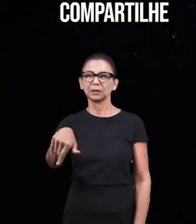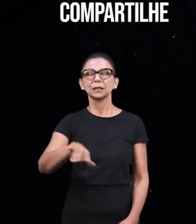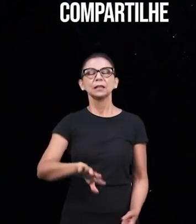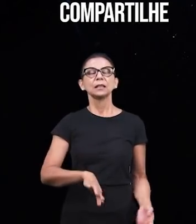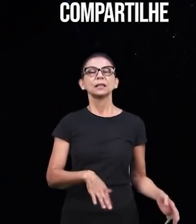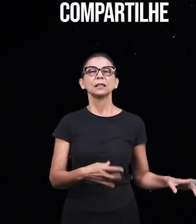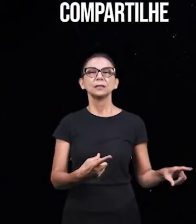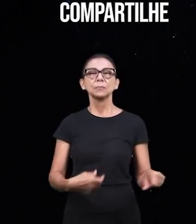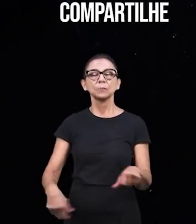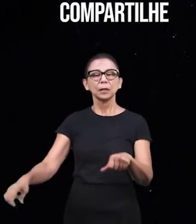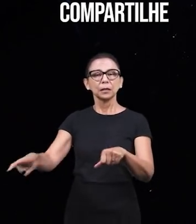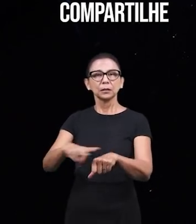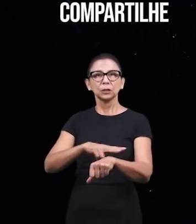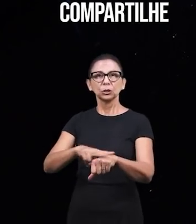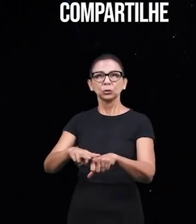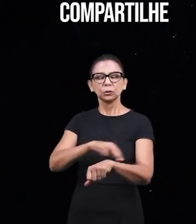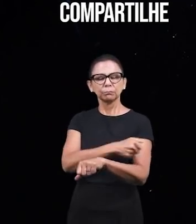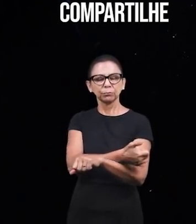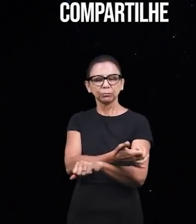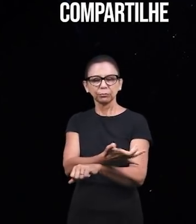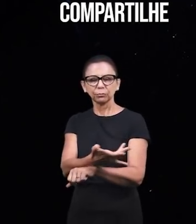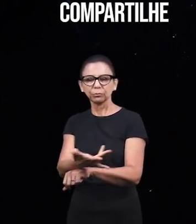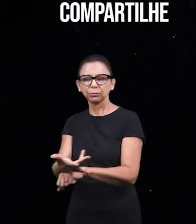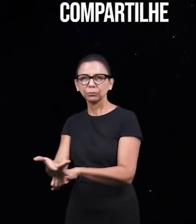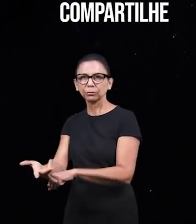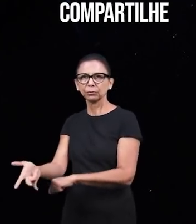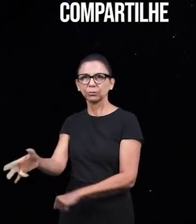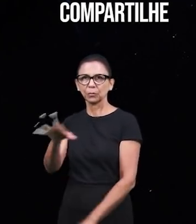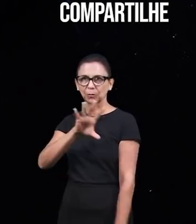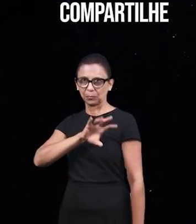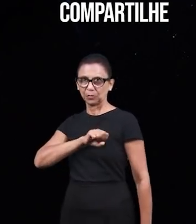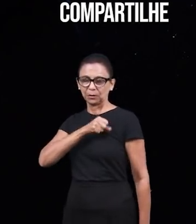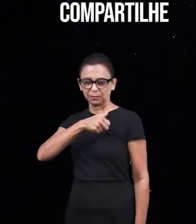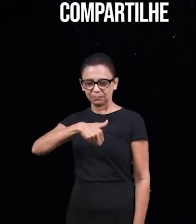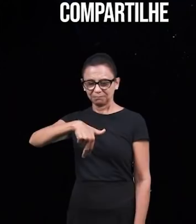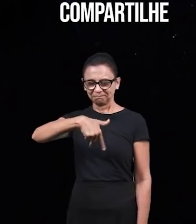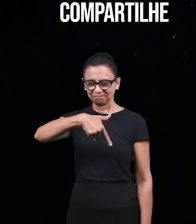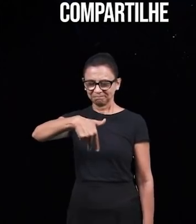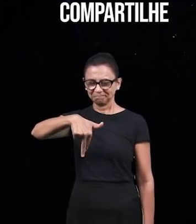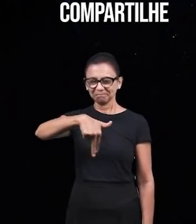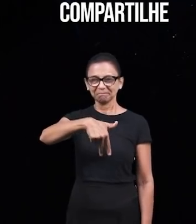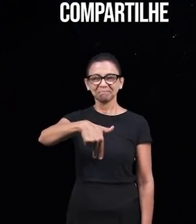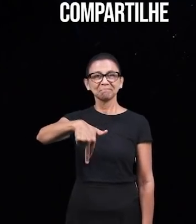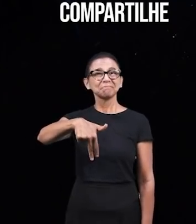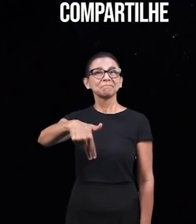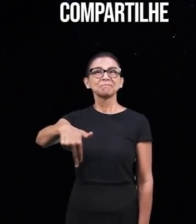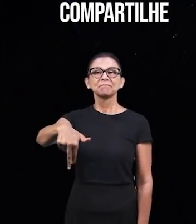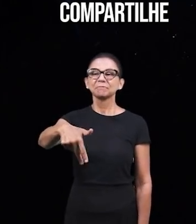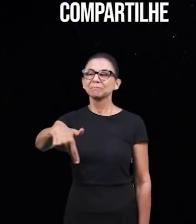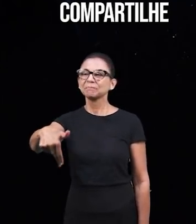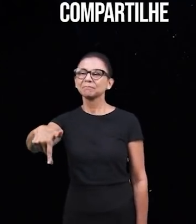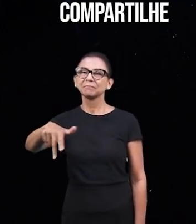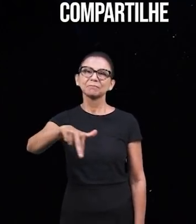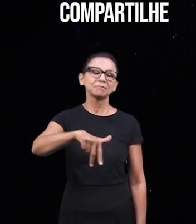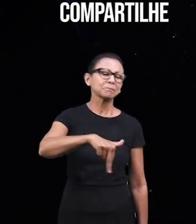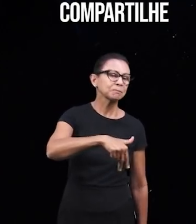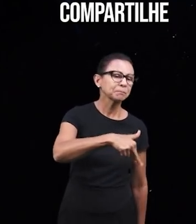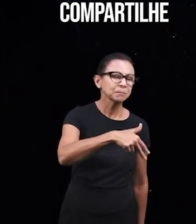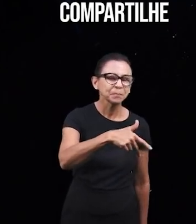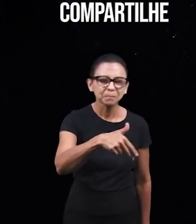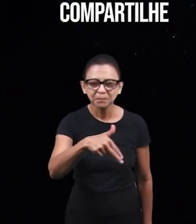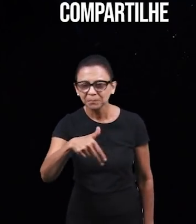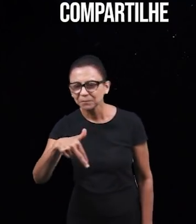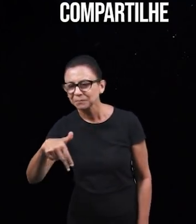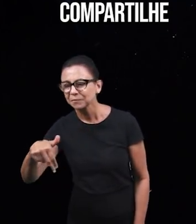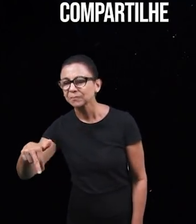ele pastoreia entre os lírios, ele pastoreia